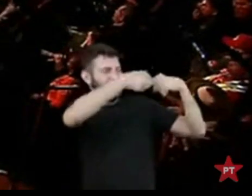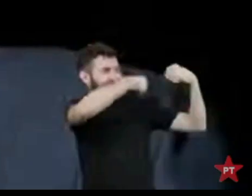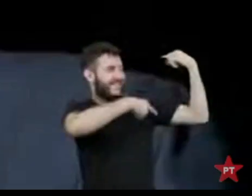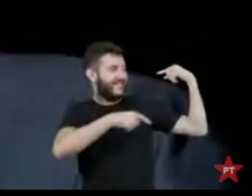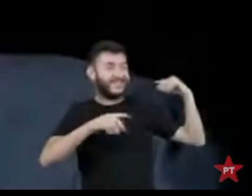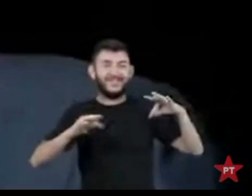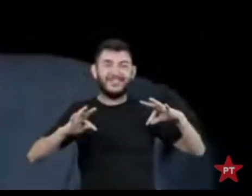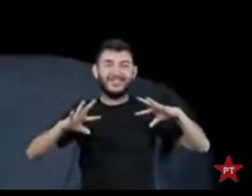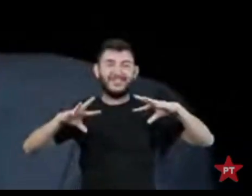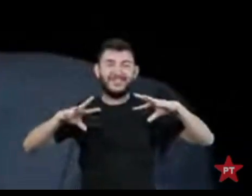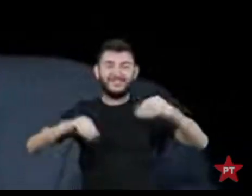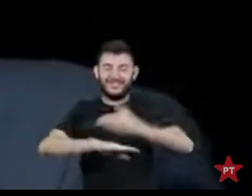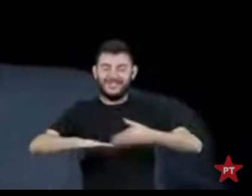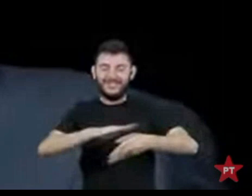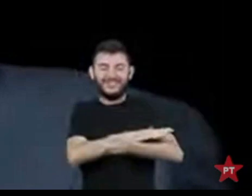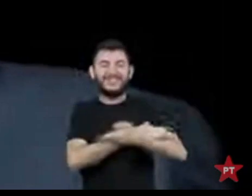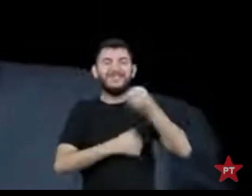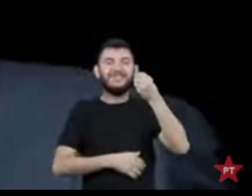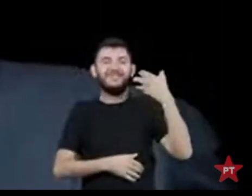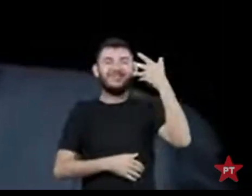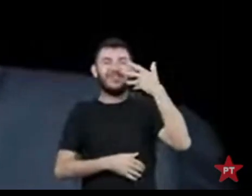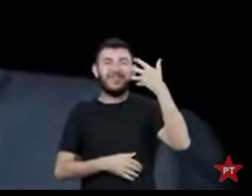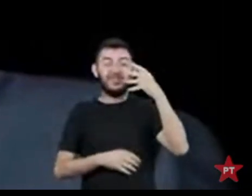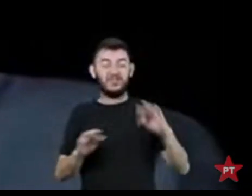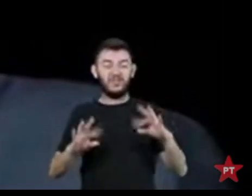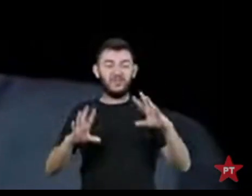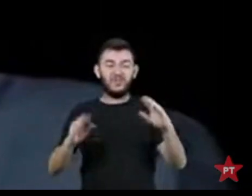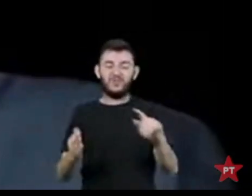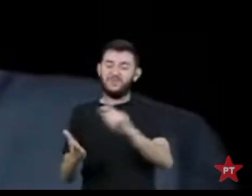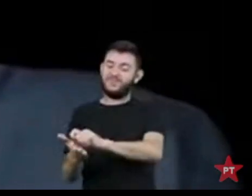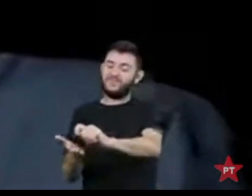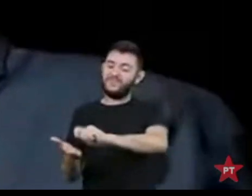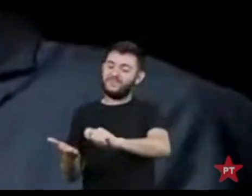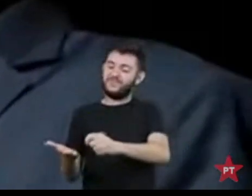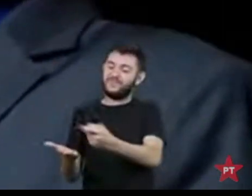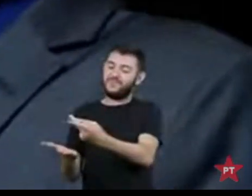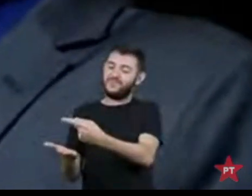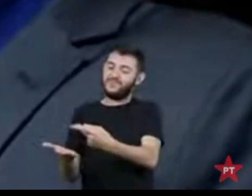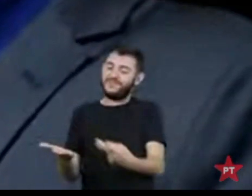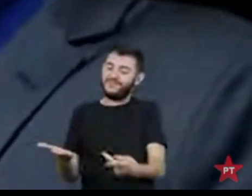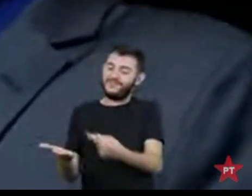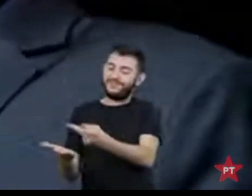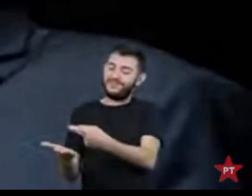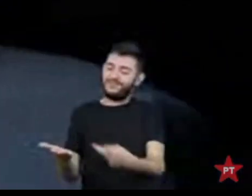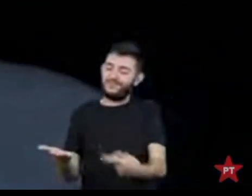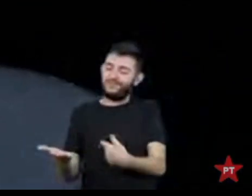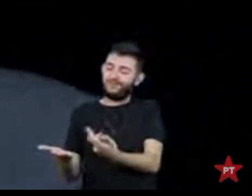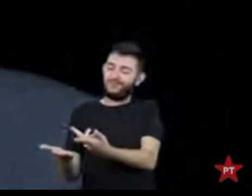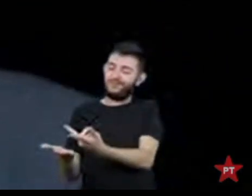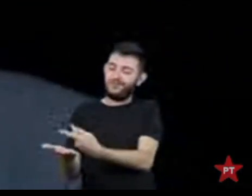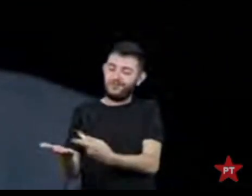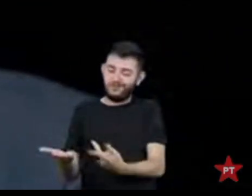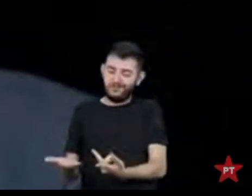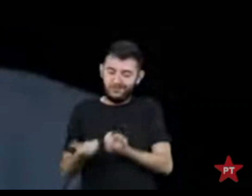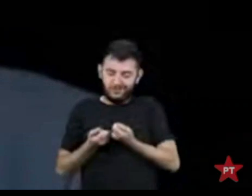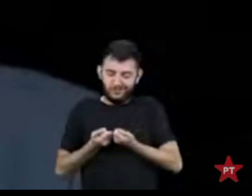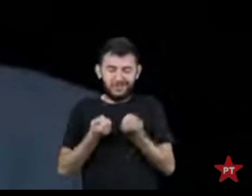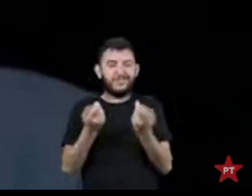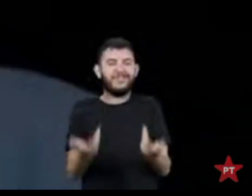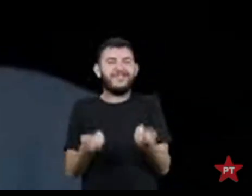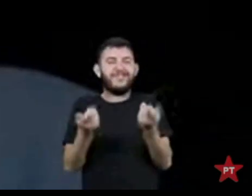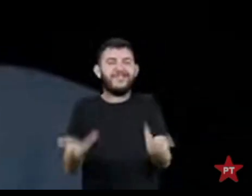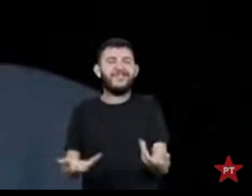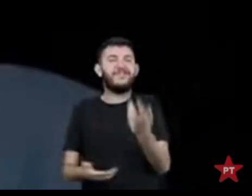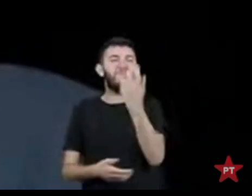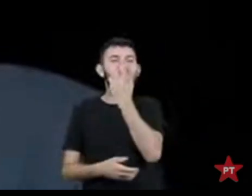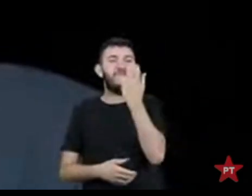é poeta, todo mundo é músico, todo mundo é artista. E quando eu vi o Marinho aqui, eu falei, graças a Deus,